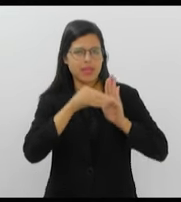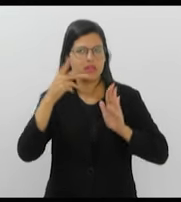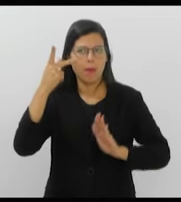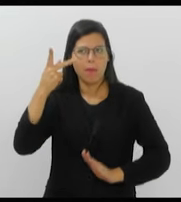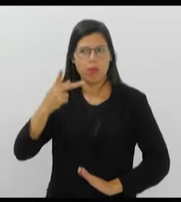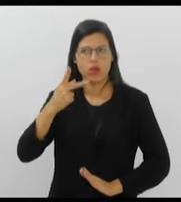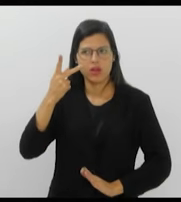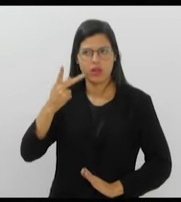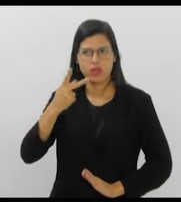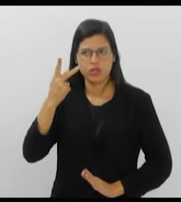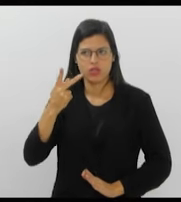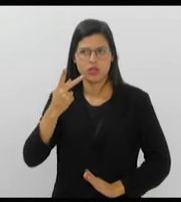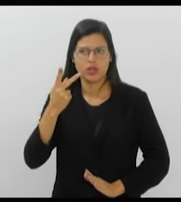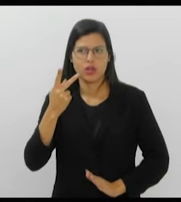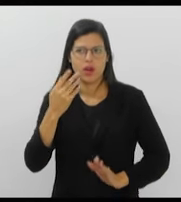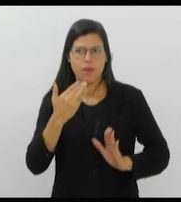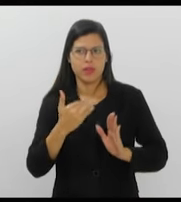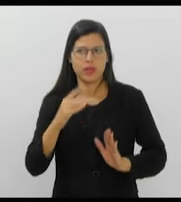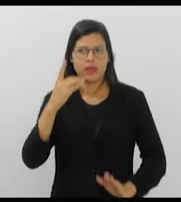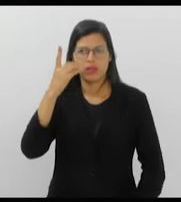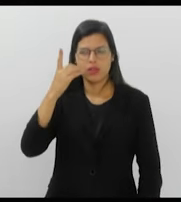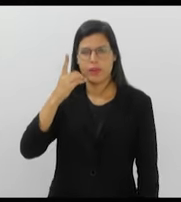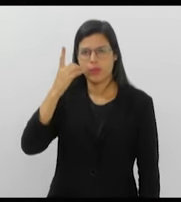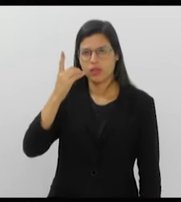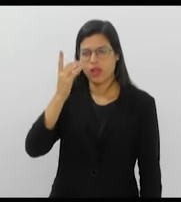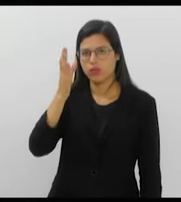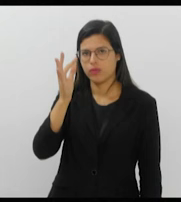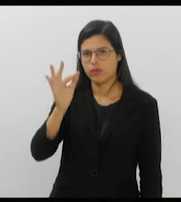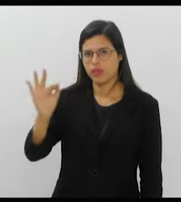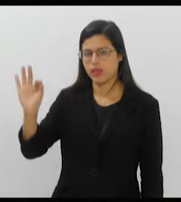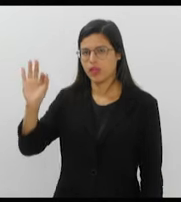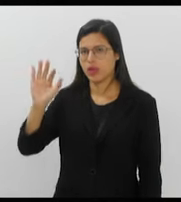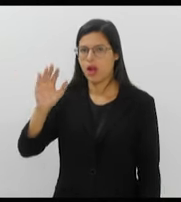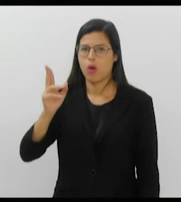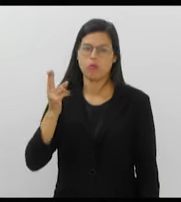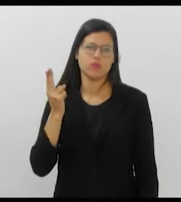enviadas pelo deputado federal Carlos Jordi.